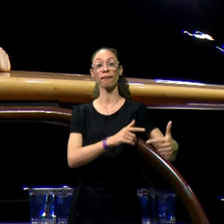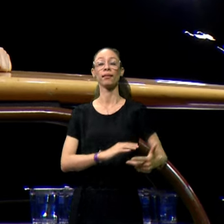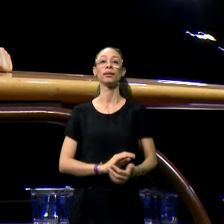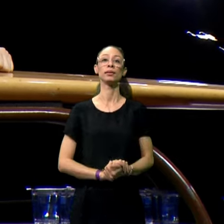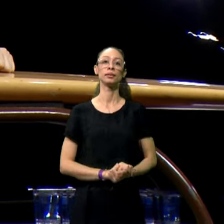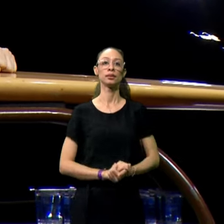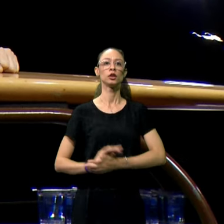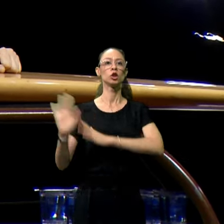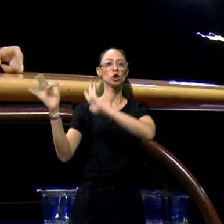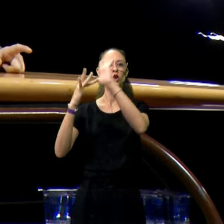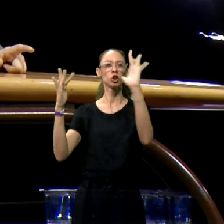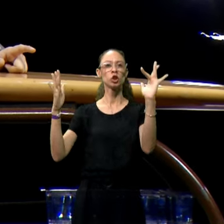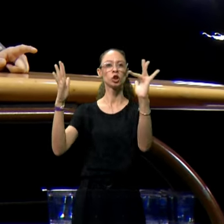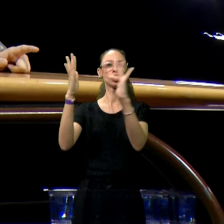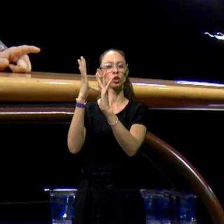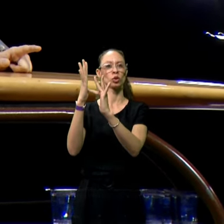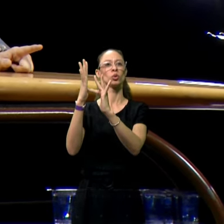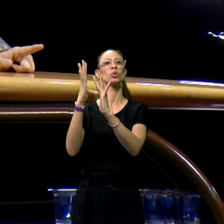Jesus não é,